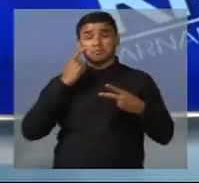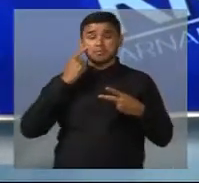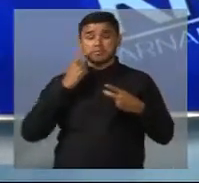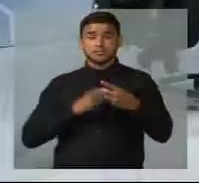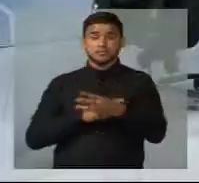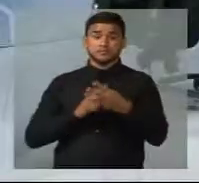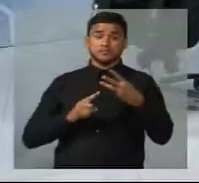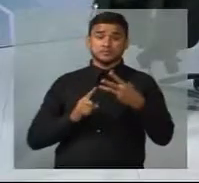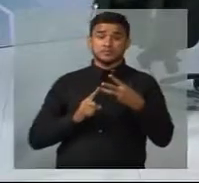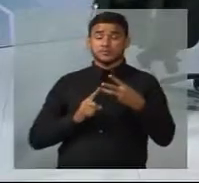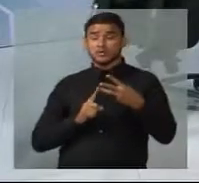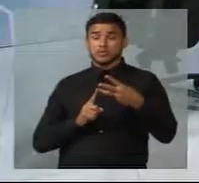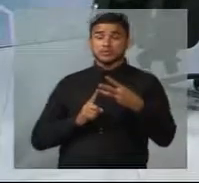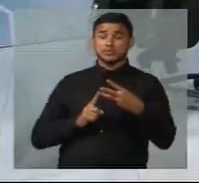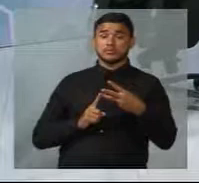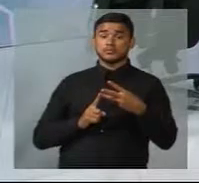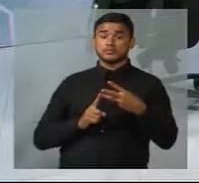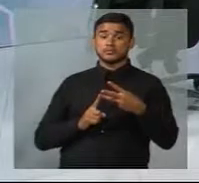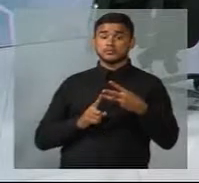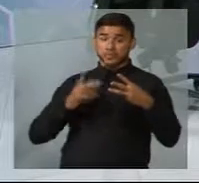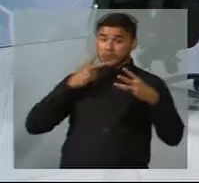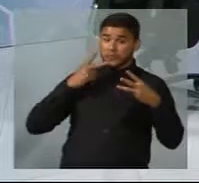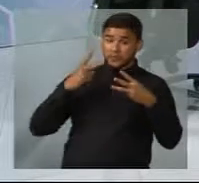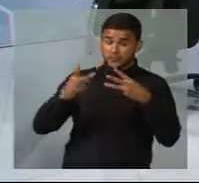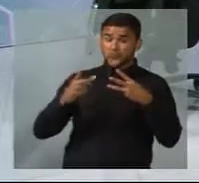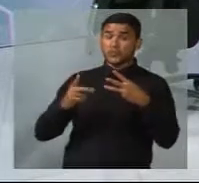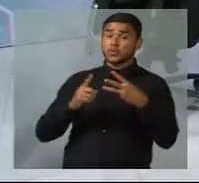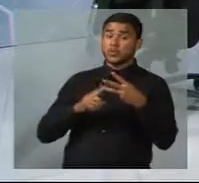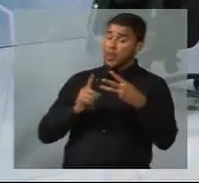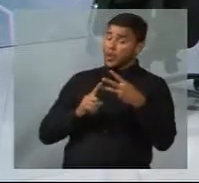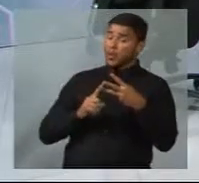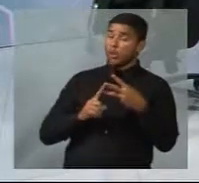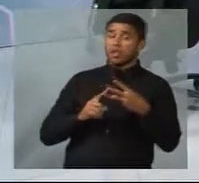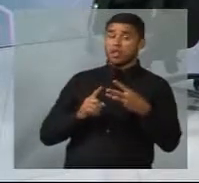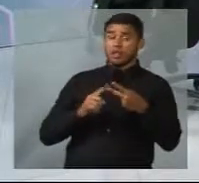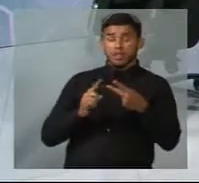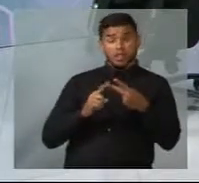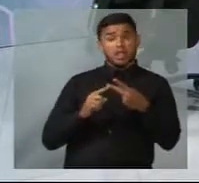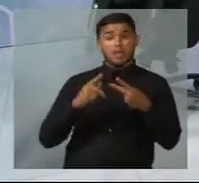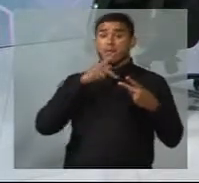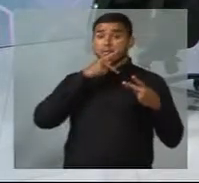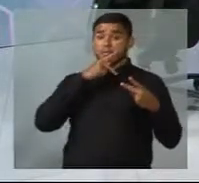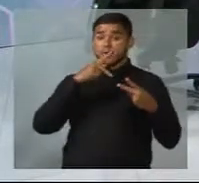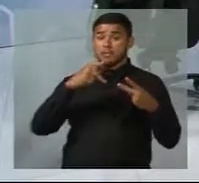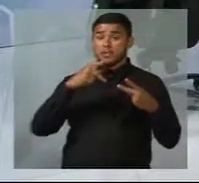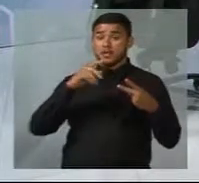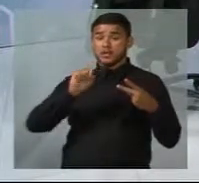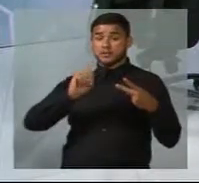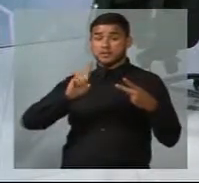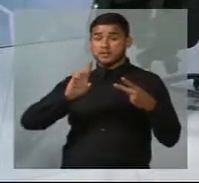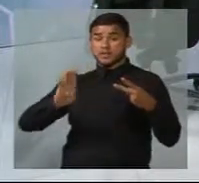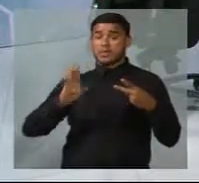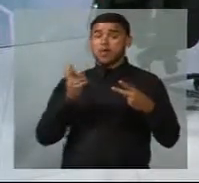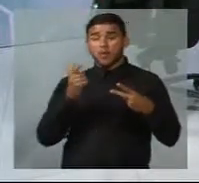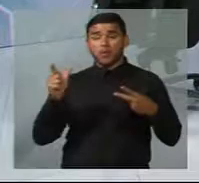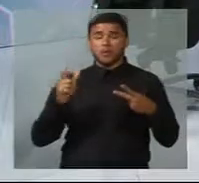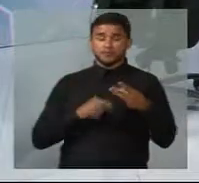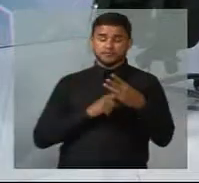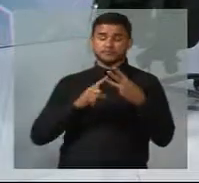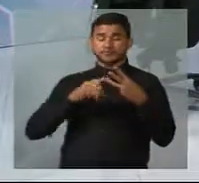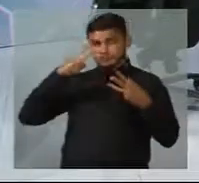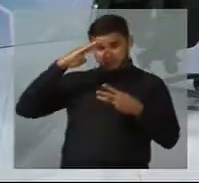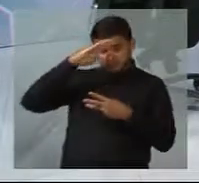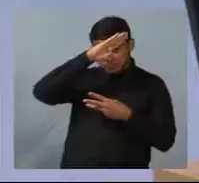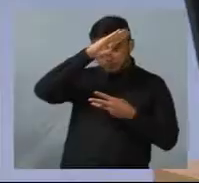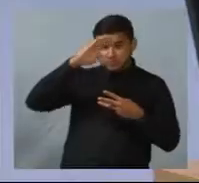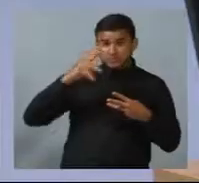Manaus, mas isso é questão interna. Fernando Henrique também já... Isso é questão interna do partido. De qualquer maneira, o PSDB terá um candidato, portanto, ninguém bate o Bolsonaro,